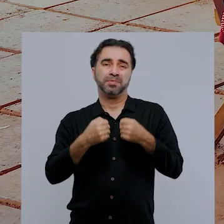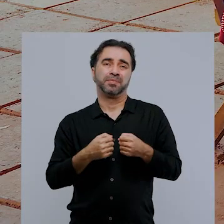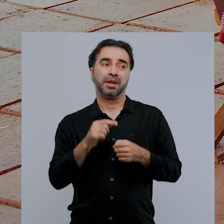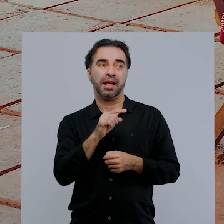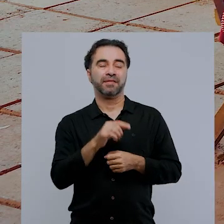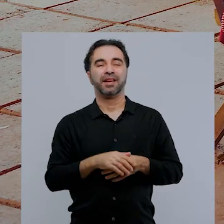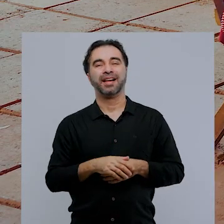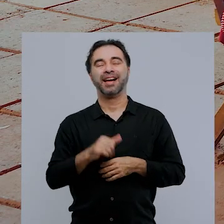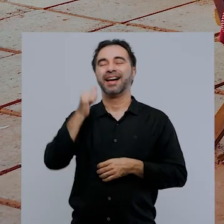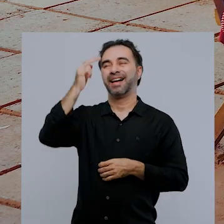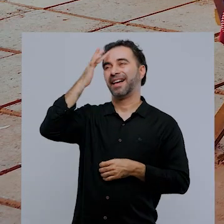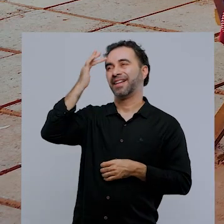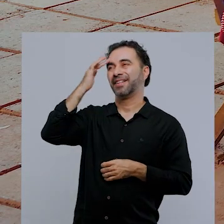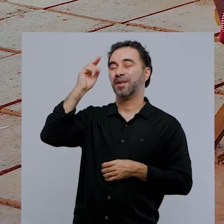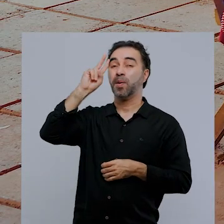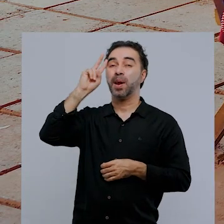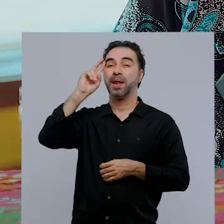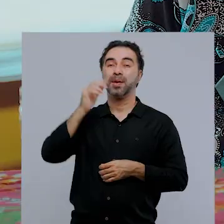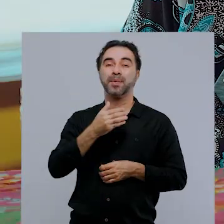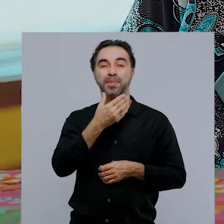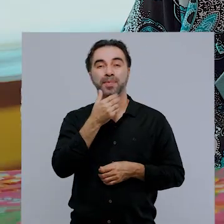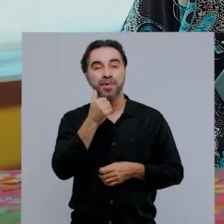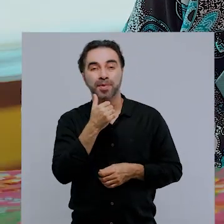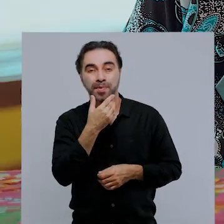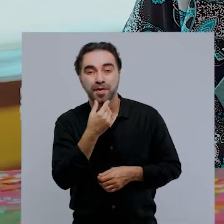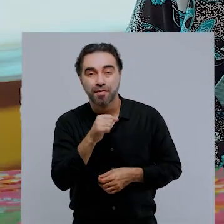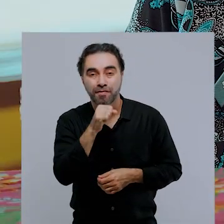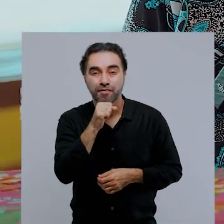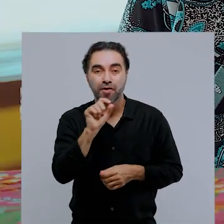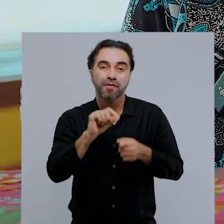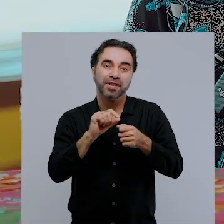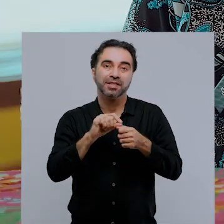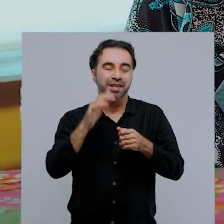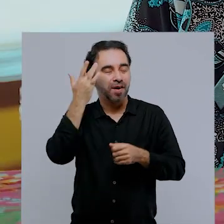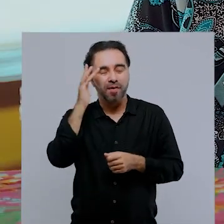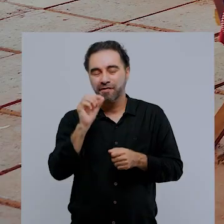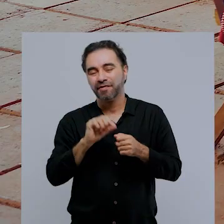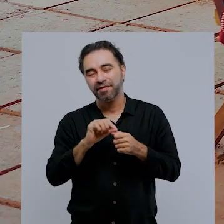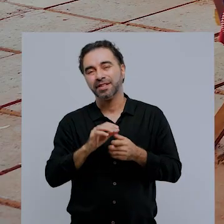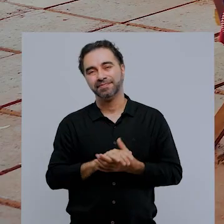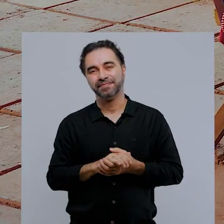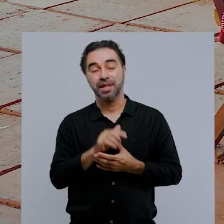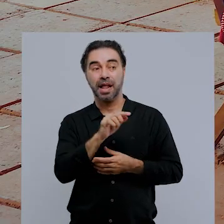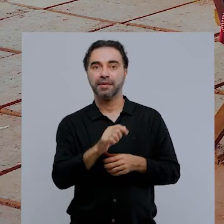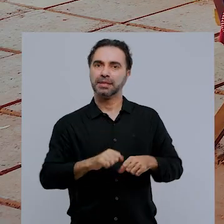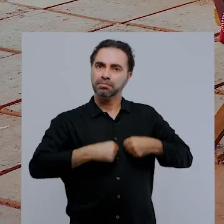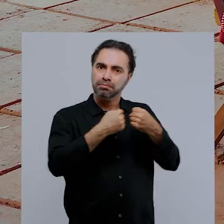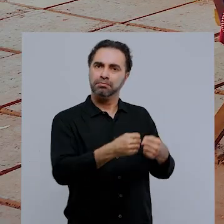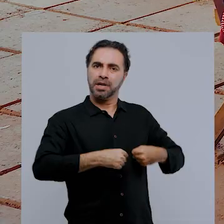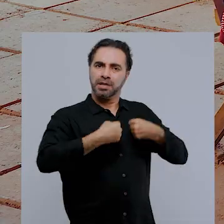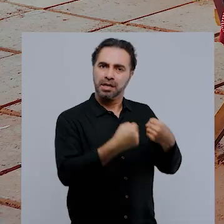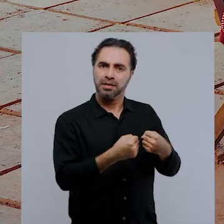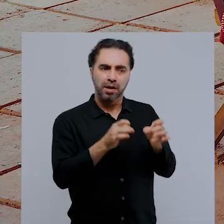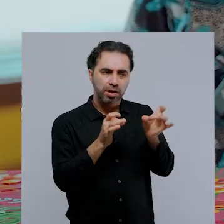vai sair, eu lembro do meu avô, do jeito que ele fazia, e eu nunca fiz, mas eu sei tudo do jeito que ele fazia. Teve essa dedicação